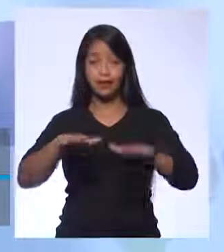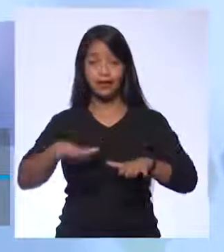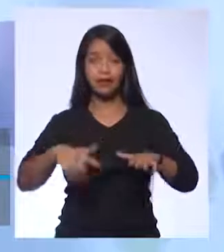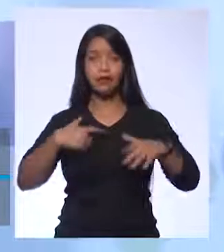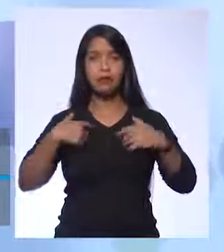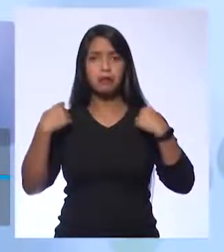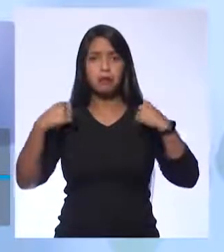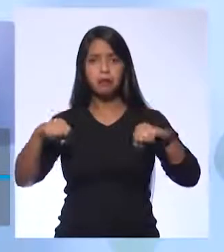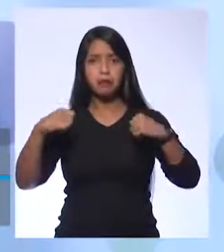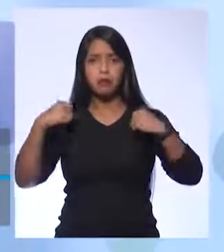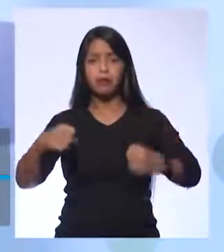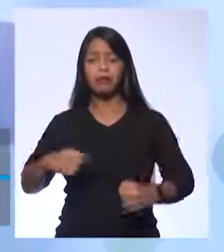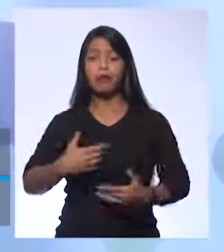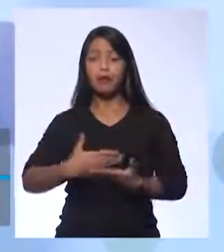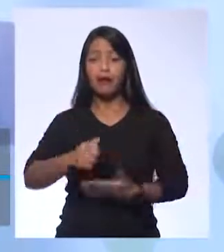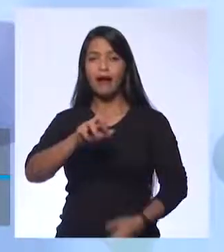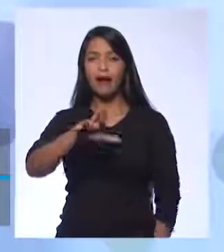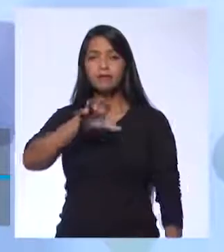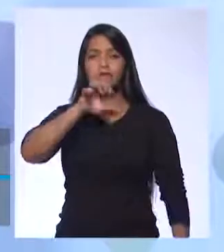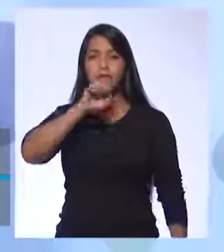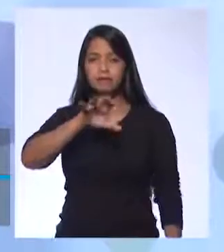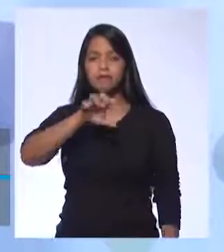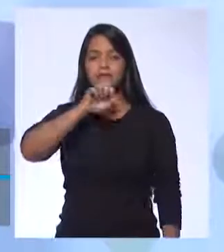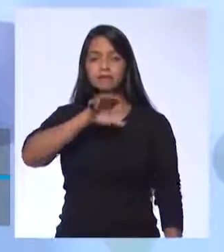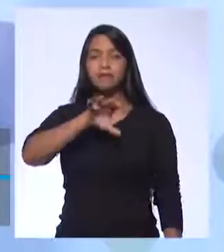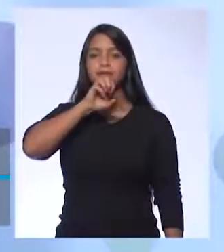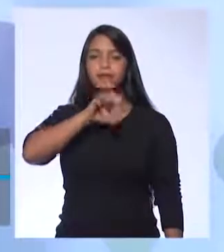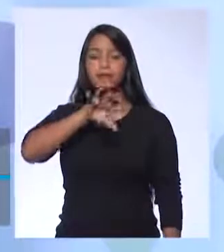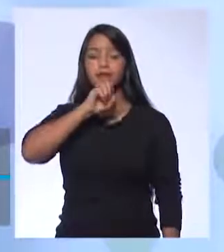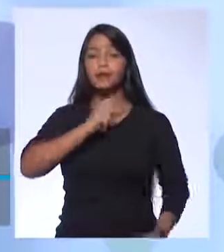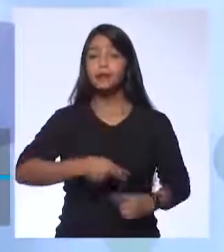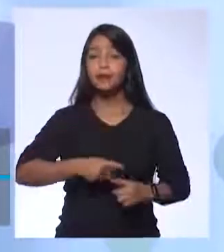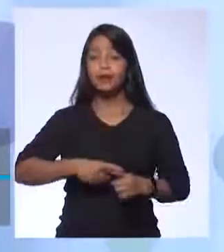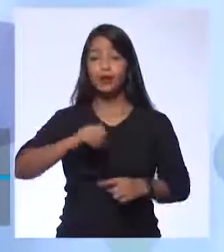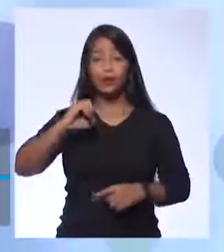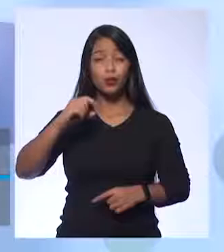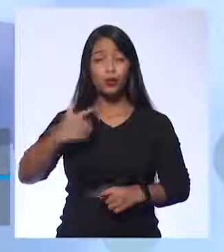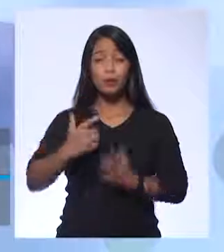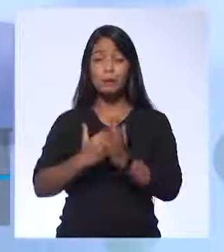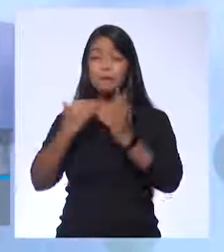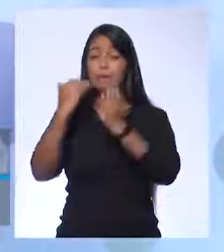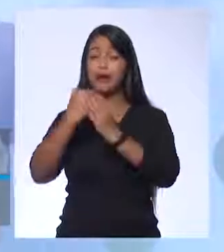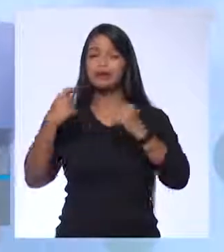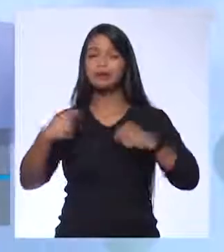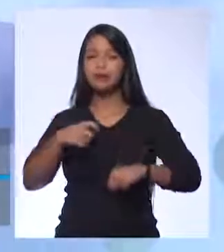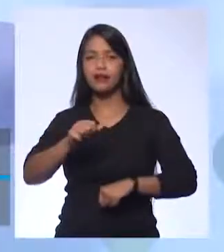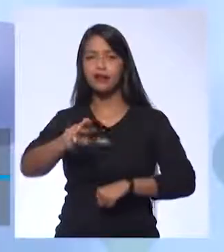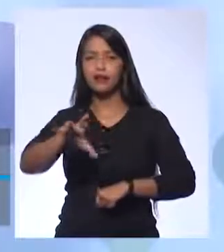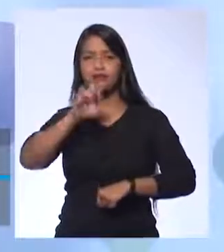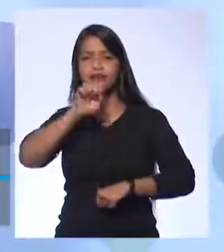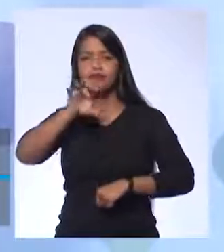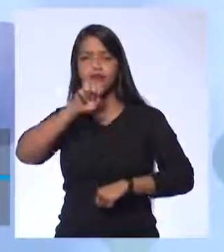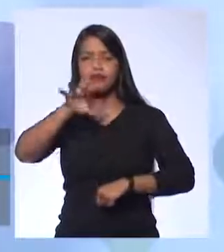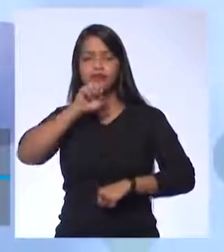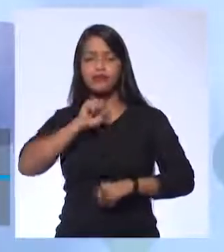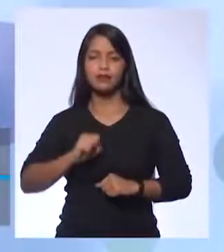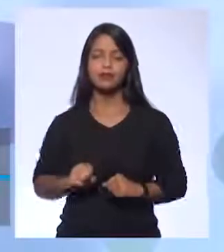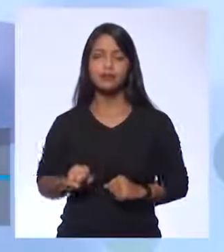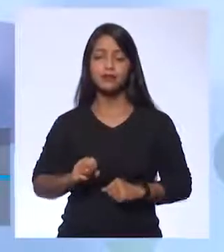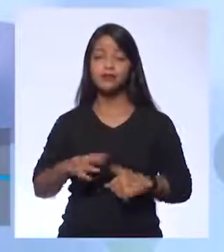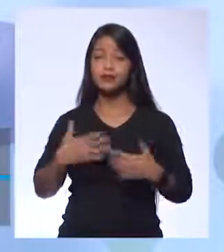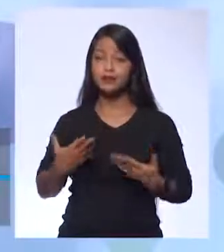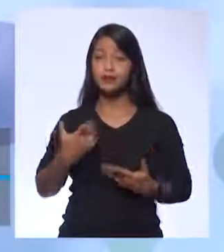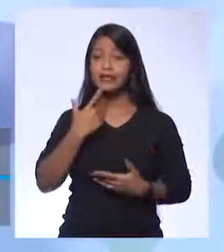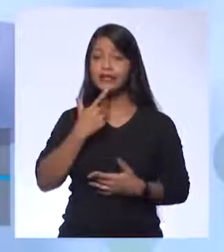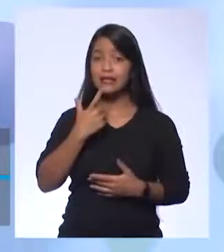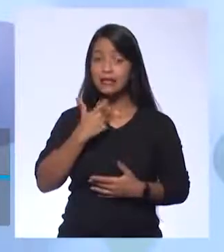até a ficar com a respiração ofegante, né? Por quê? Eu tenho que puxar muito oxigênio, tá bom? Então, o meu sangue vai ter que levar isso para